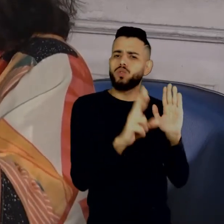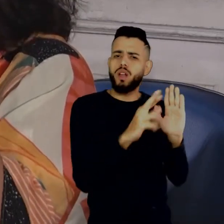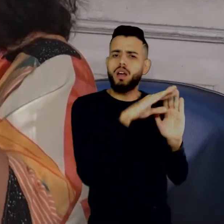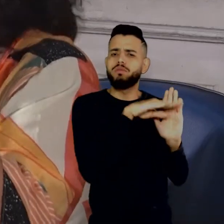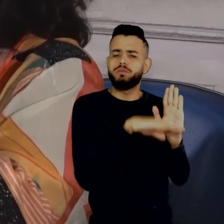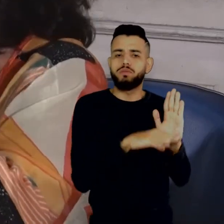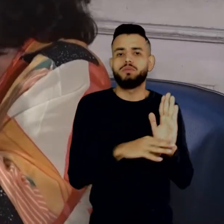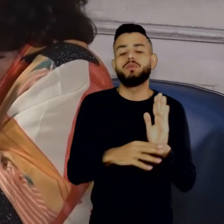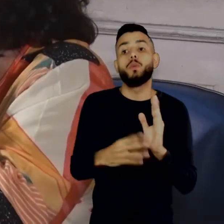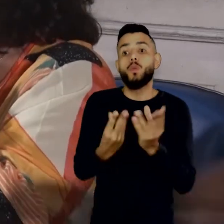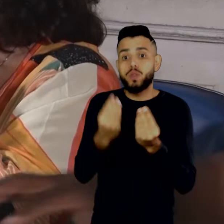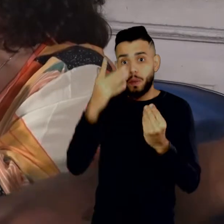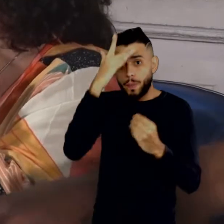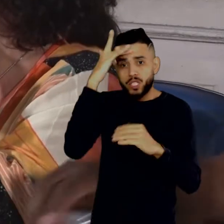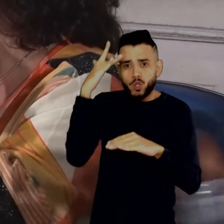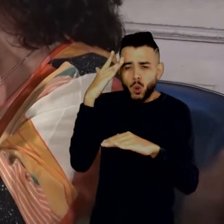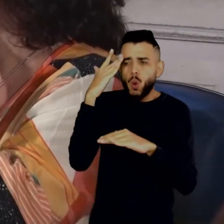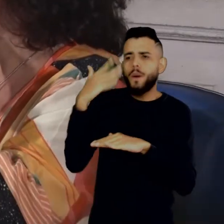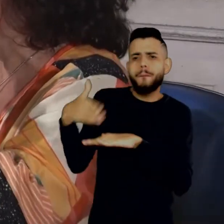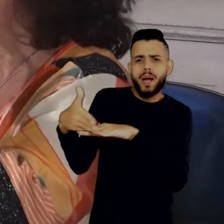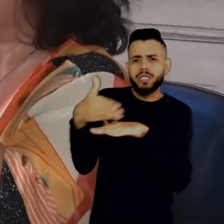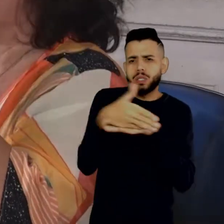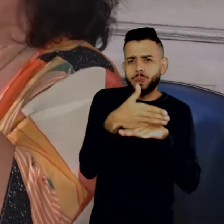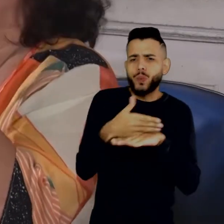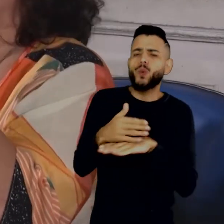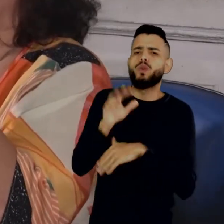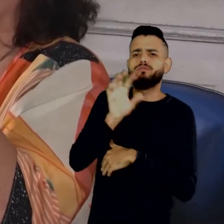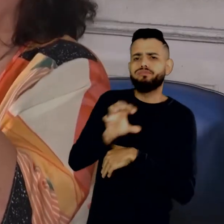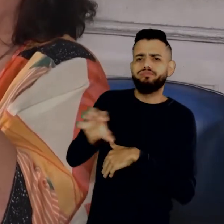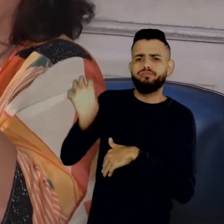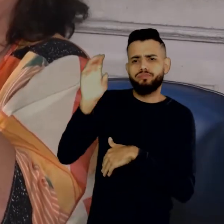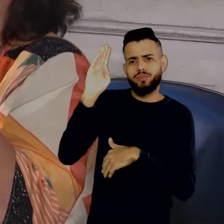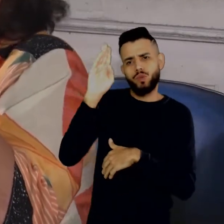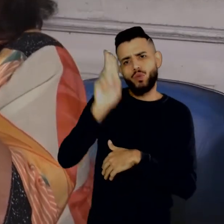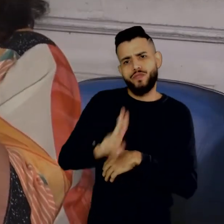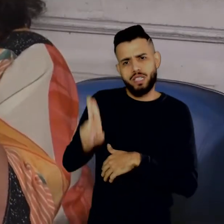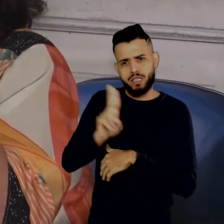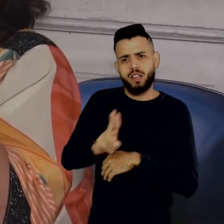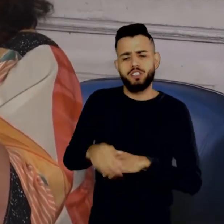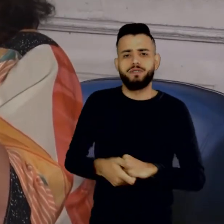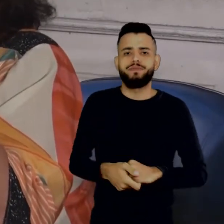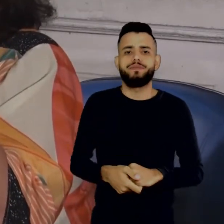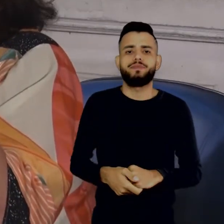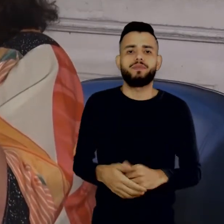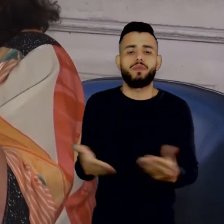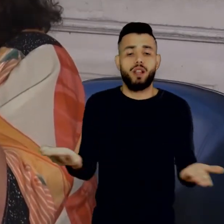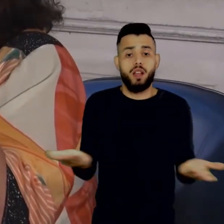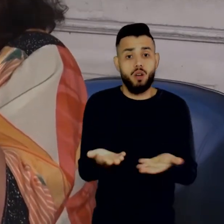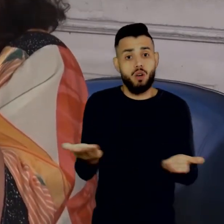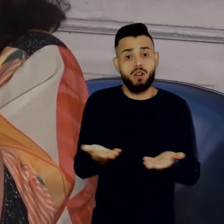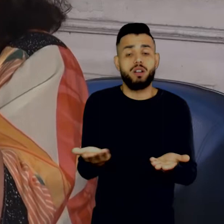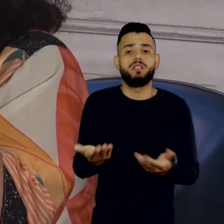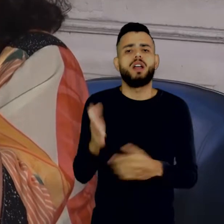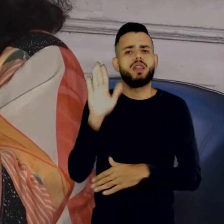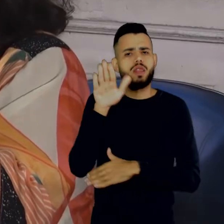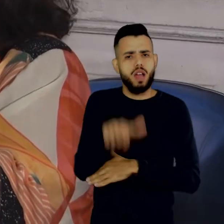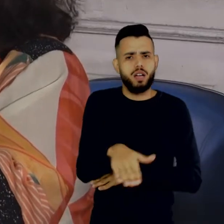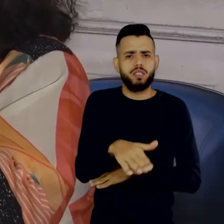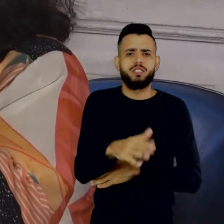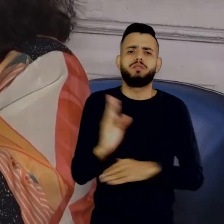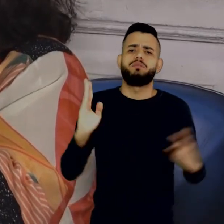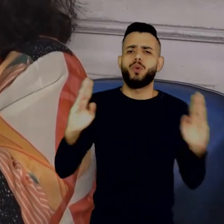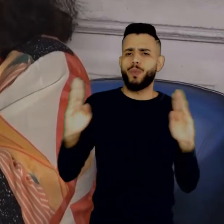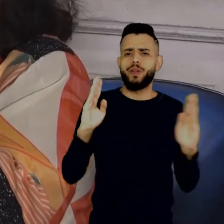pessoas, tantas equipes em várias universidades. Né? Então, o que a gente pensou agora para a parte da tarde, para essa parte final, né, do